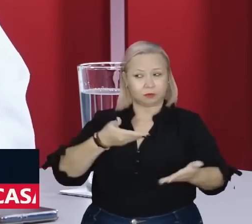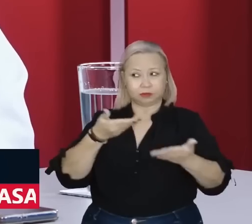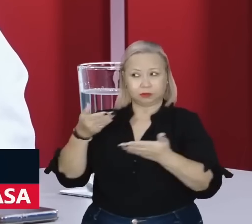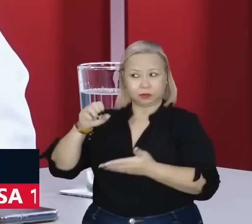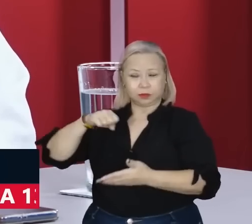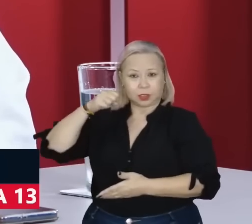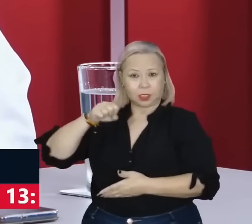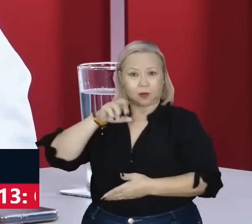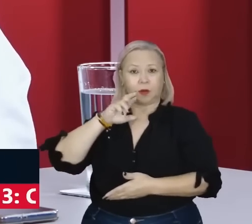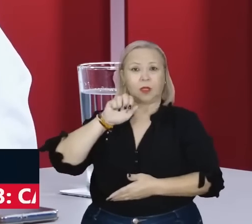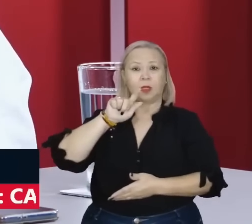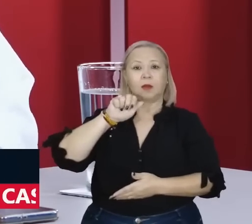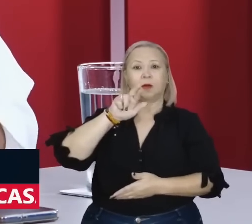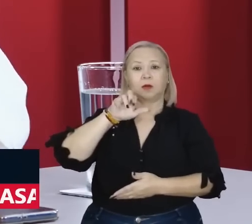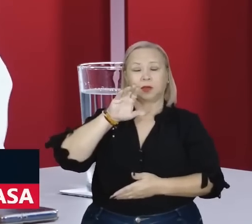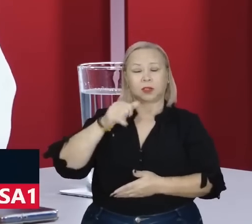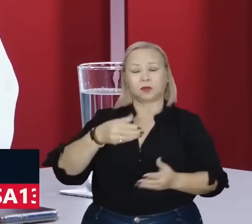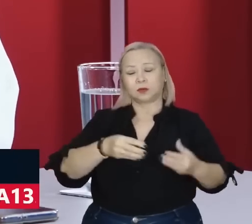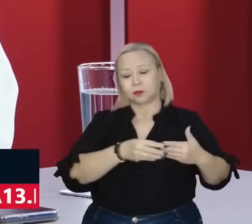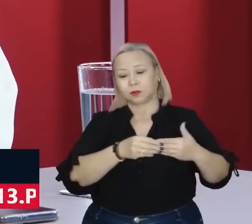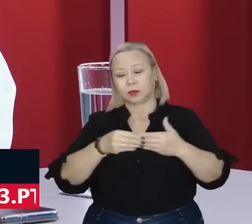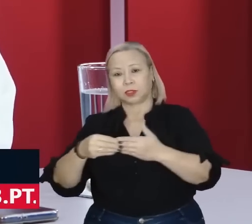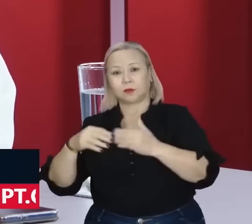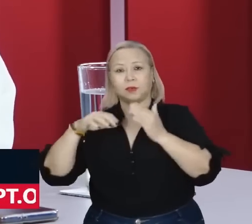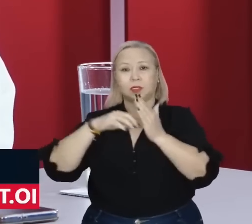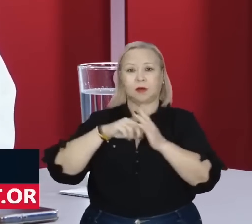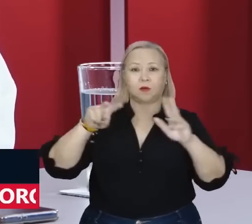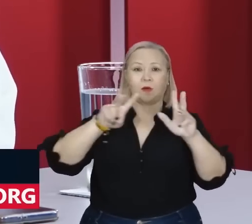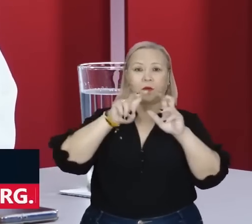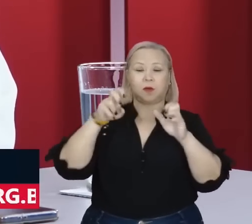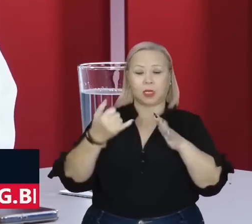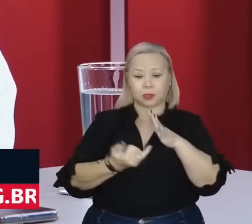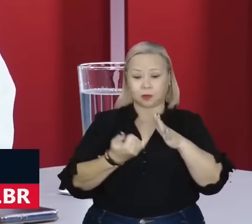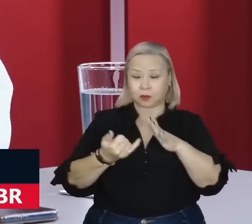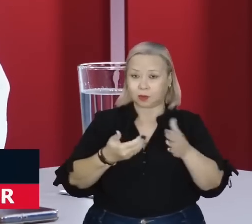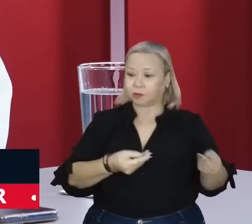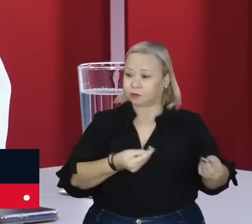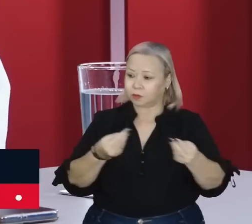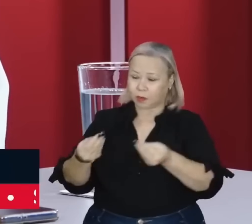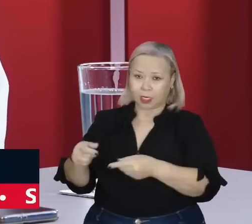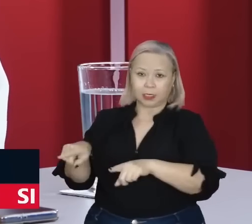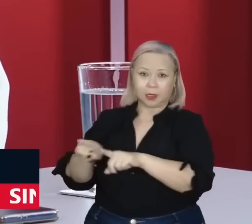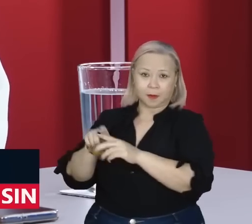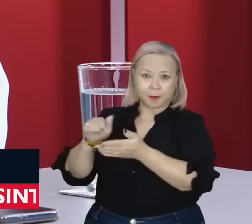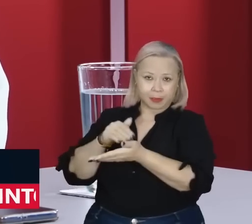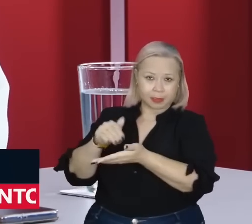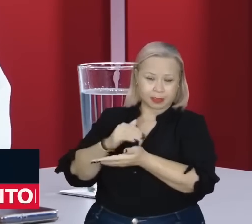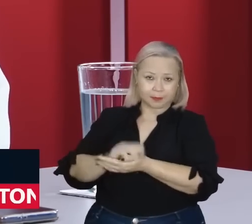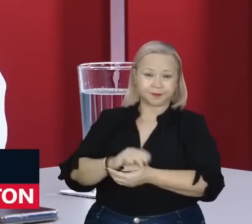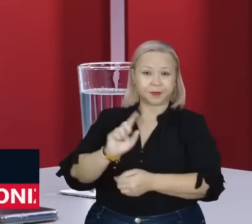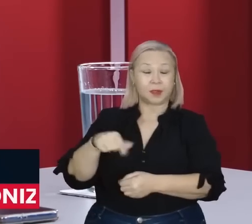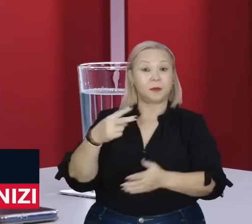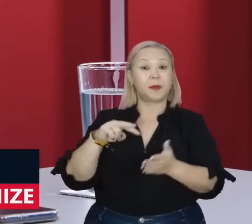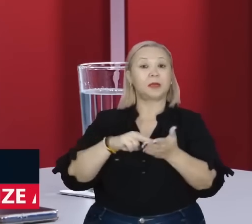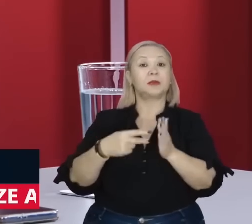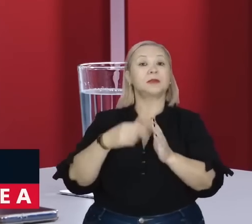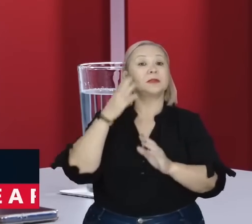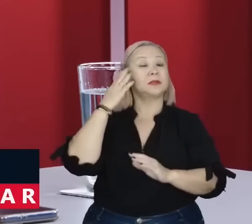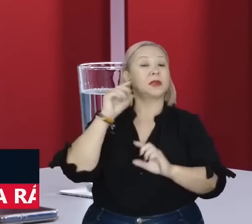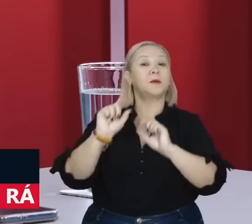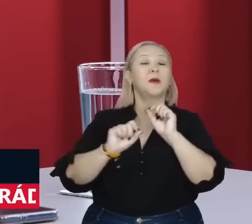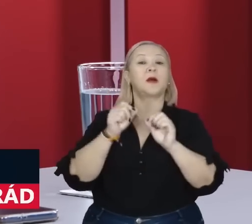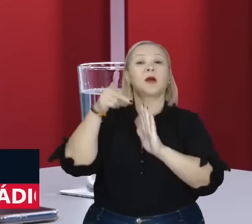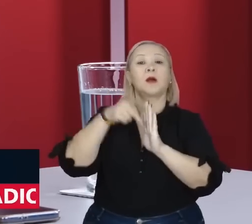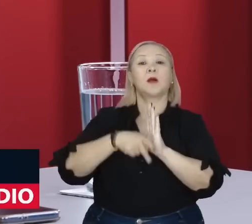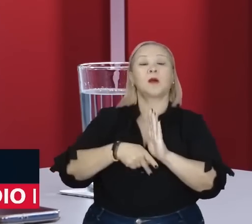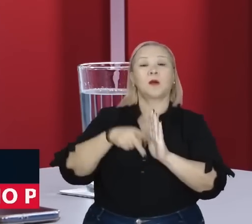a condução do Senado Federal como casa institucional passa por lá também. Além da definição da pauta, ou seja, quando vão os projetos